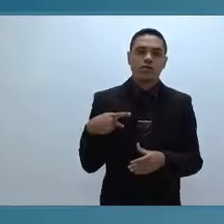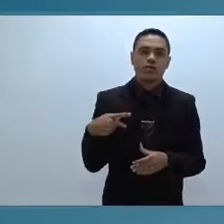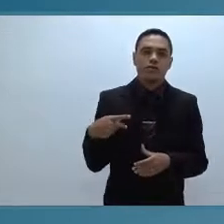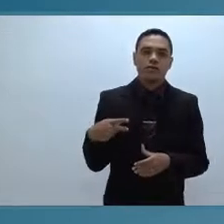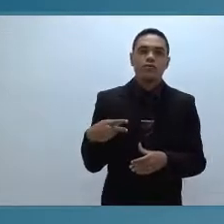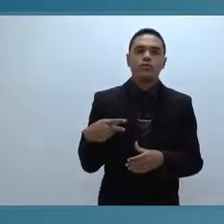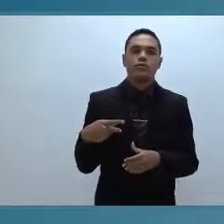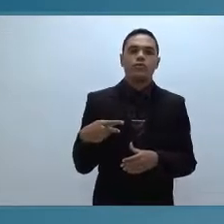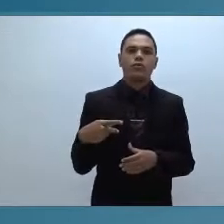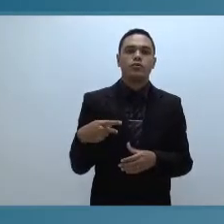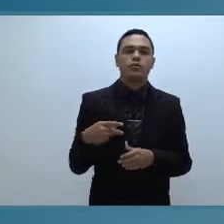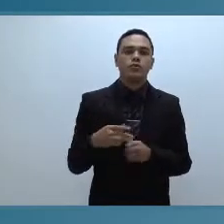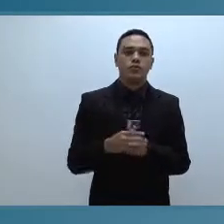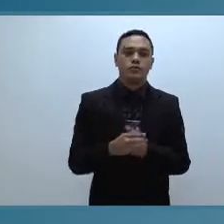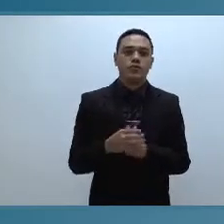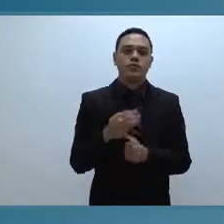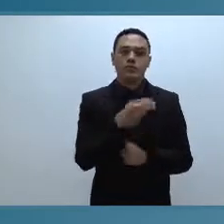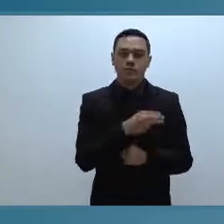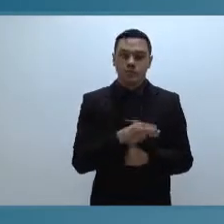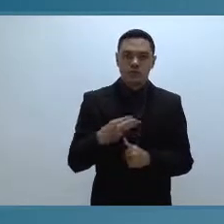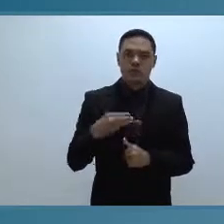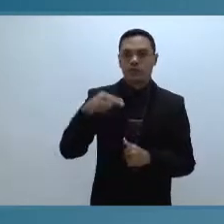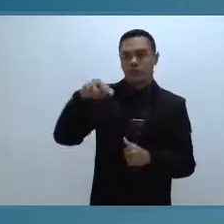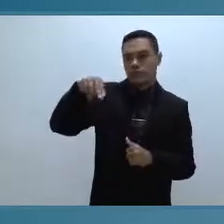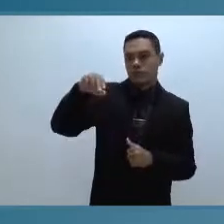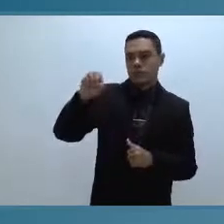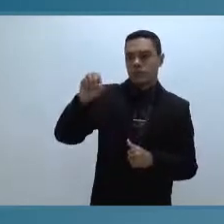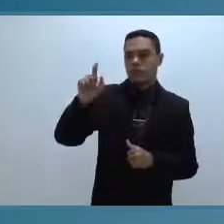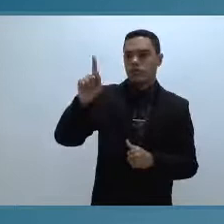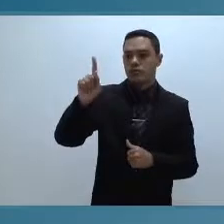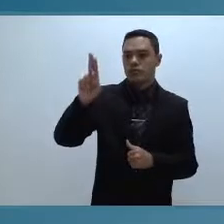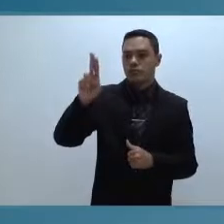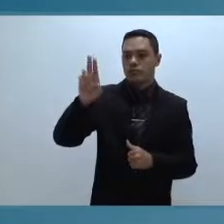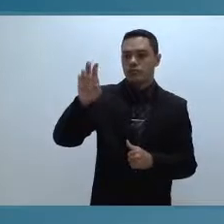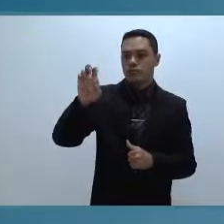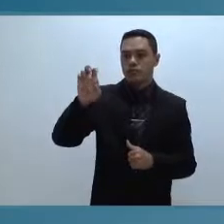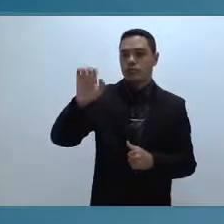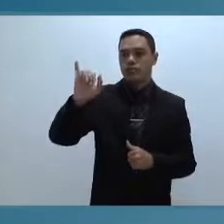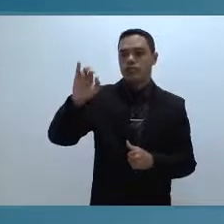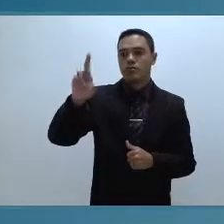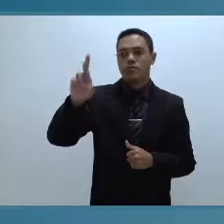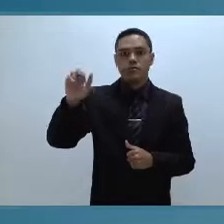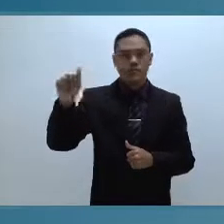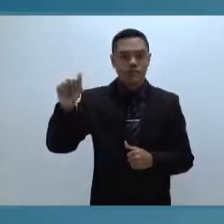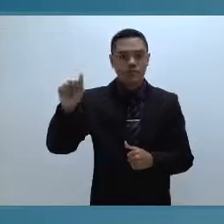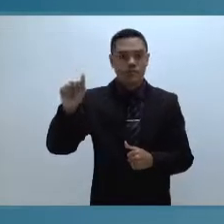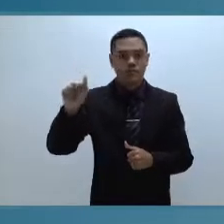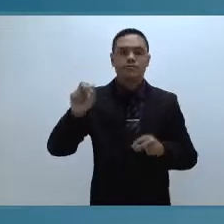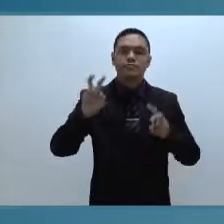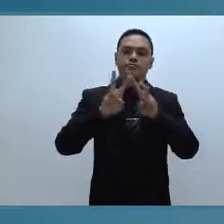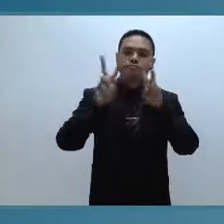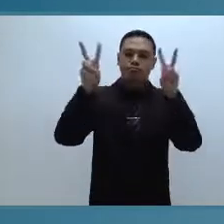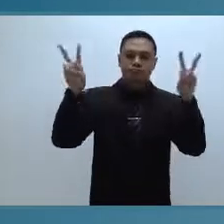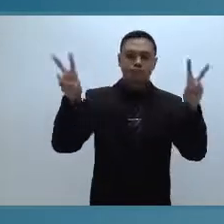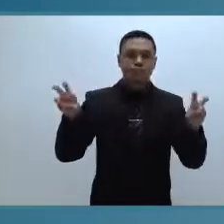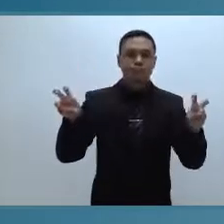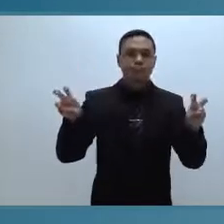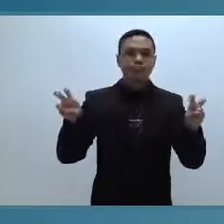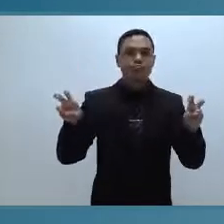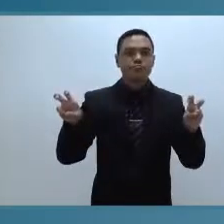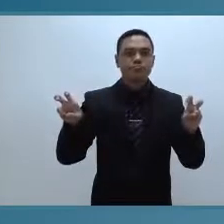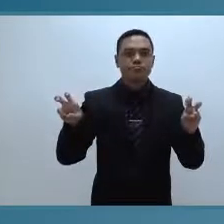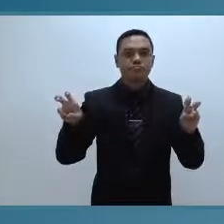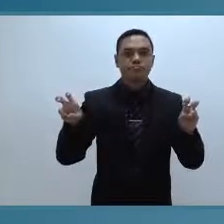Brito, no qual Sua Excelência se descobre sobre a matéria. Aguascos, por esta razão,